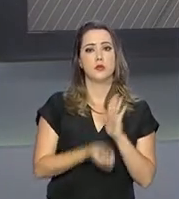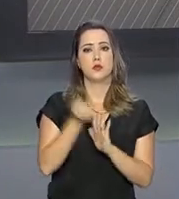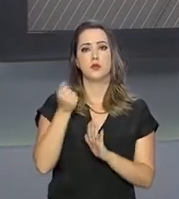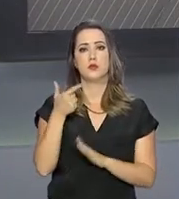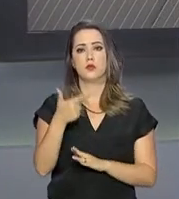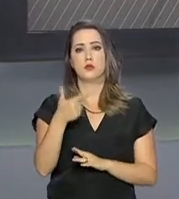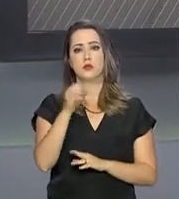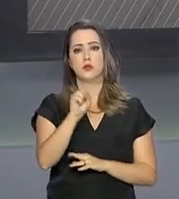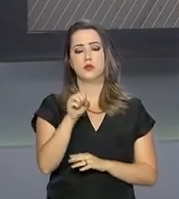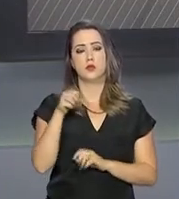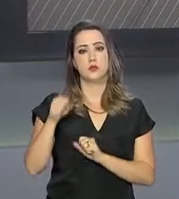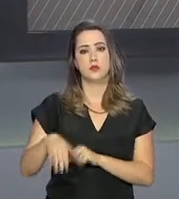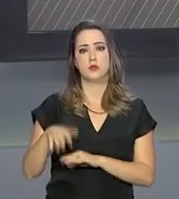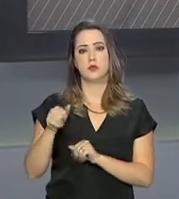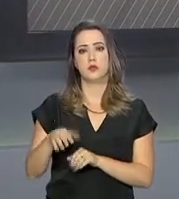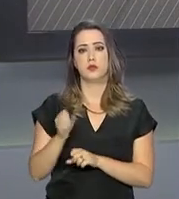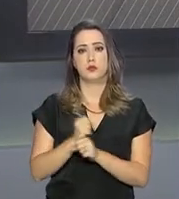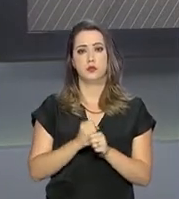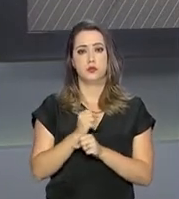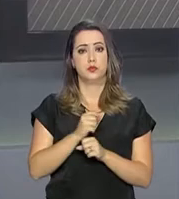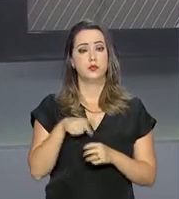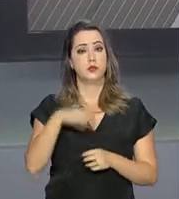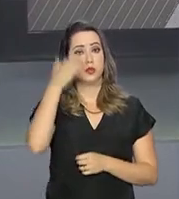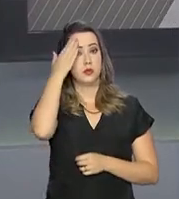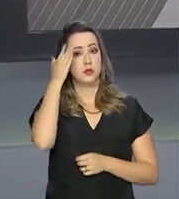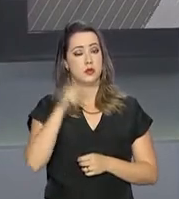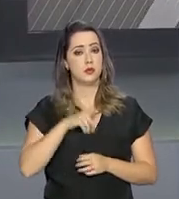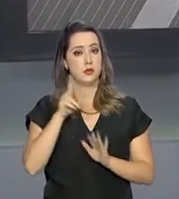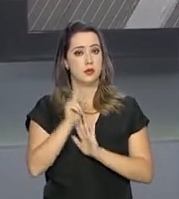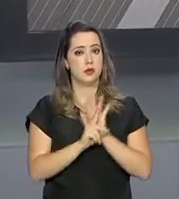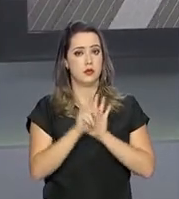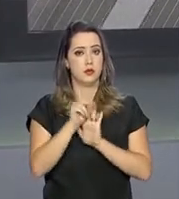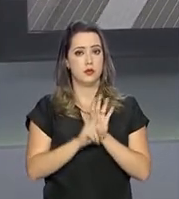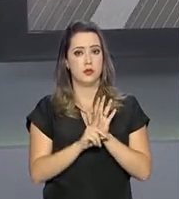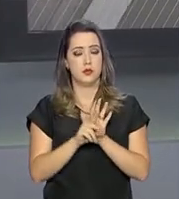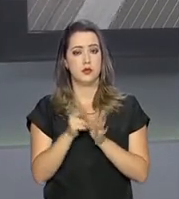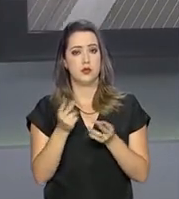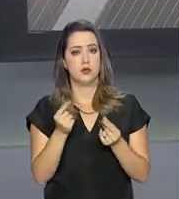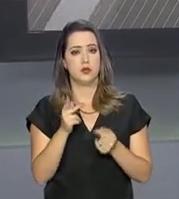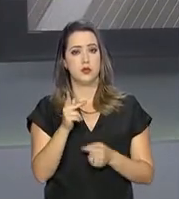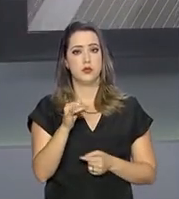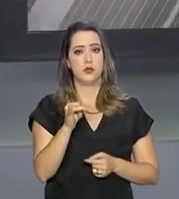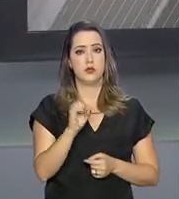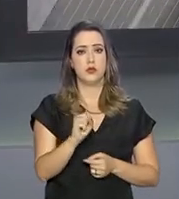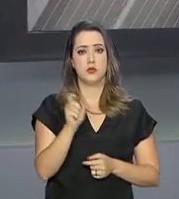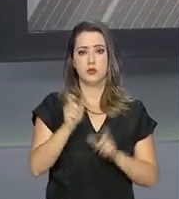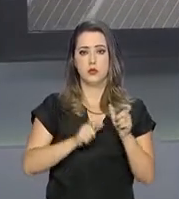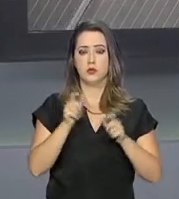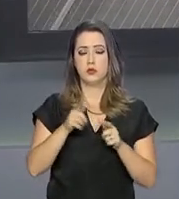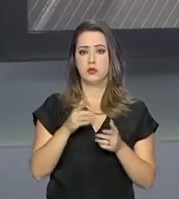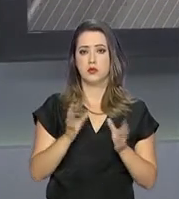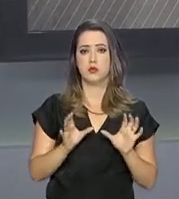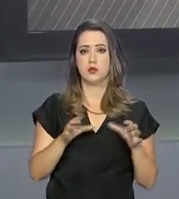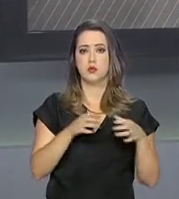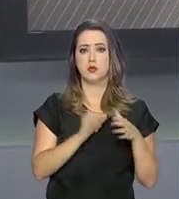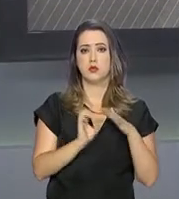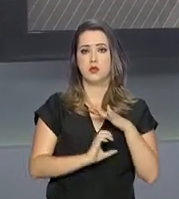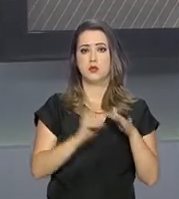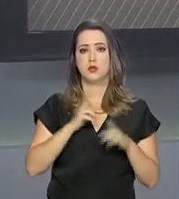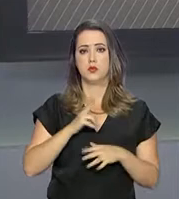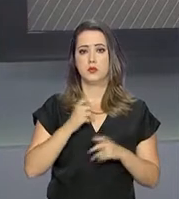saque é 28 de setembro deste ano para saber se tem direito as cotas do pis os trabalhadores da iniciativa privada